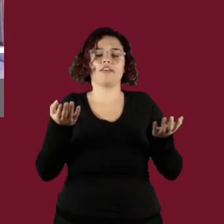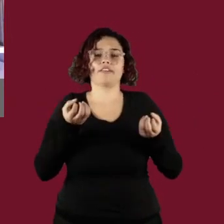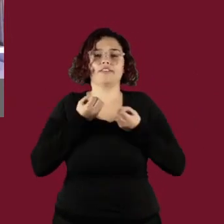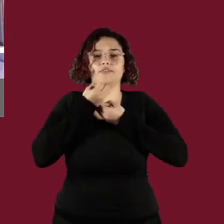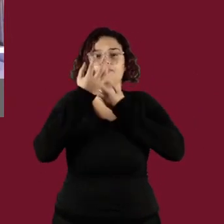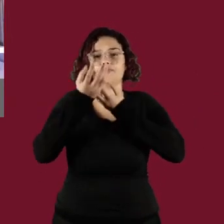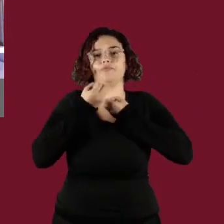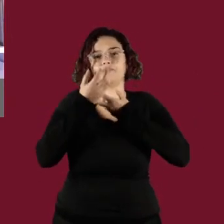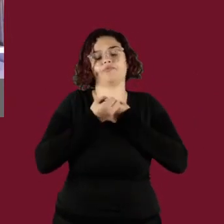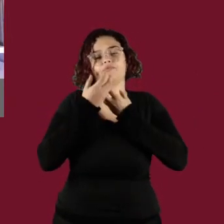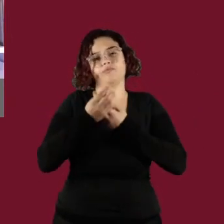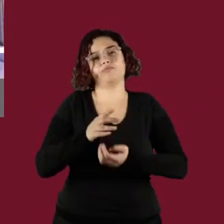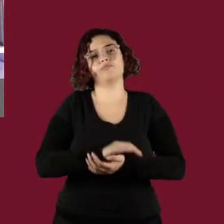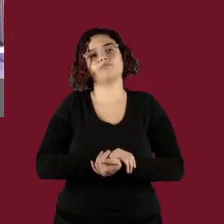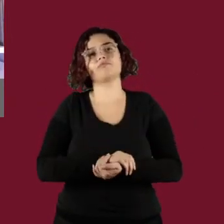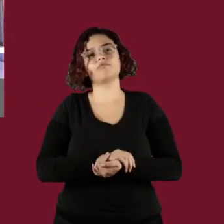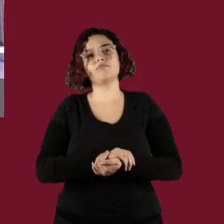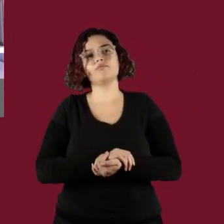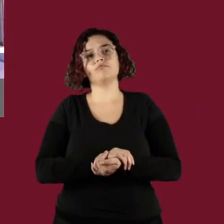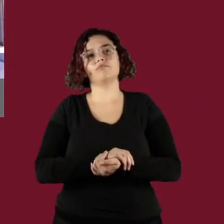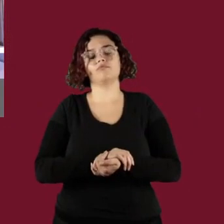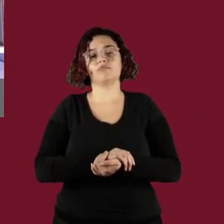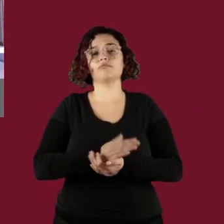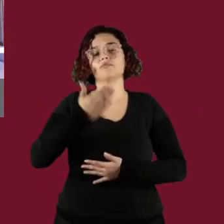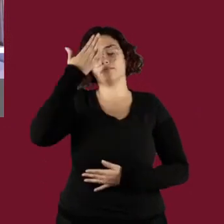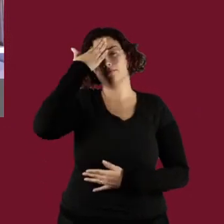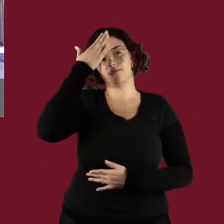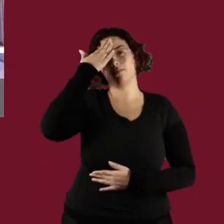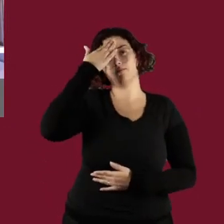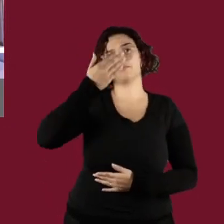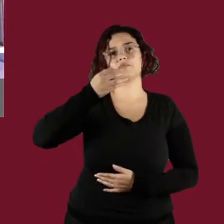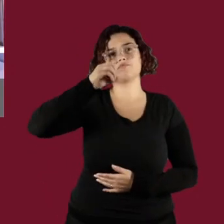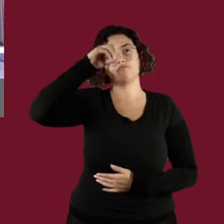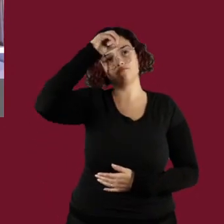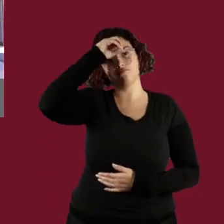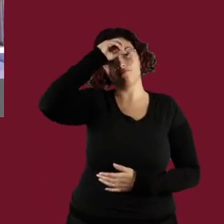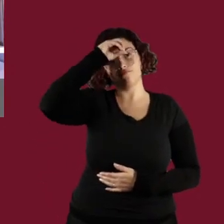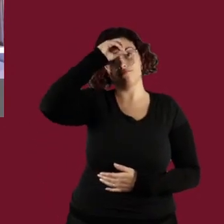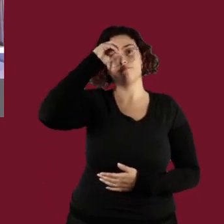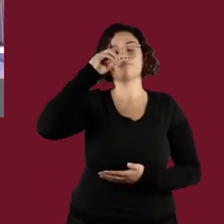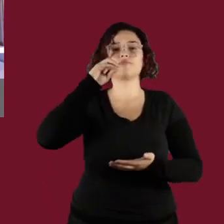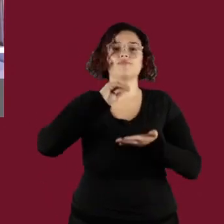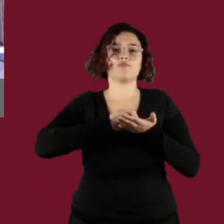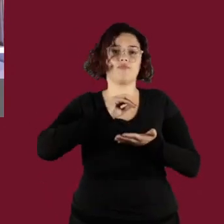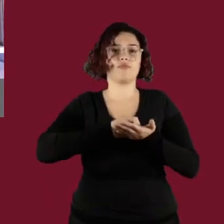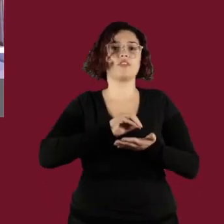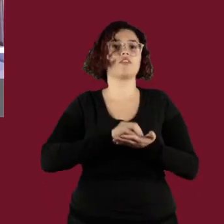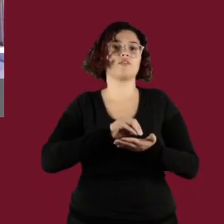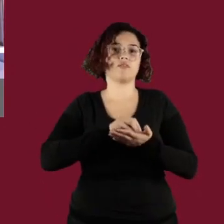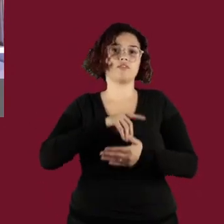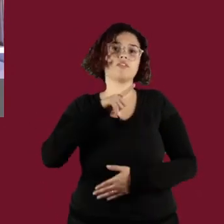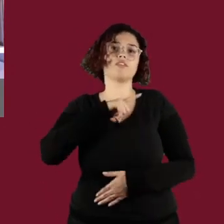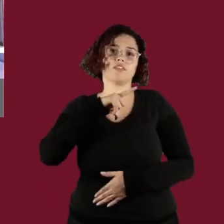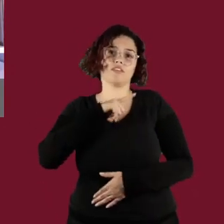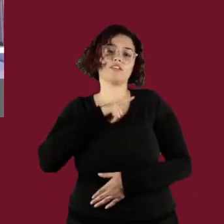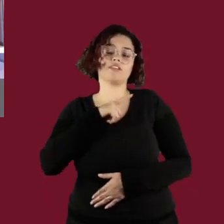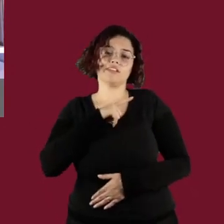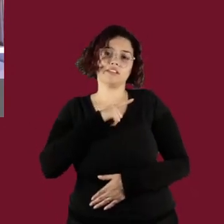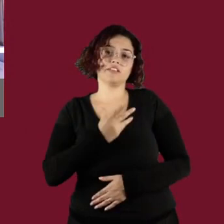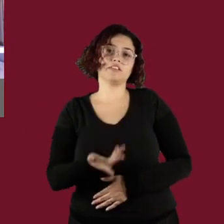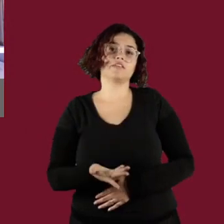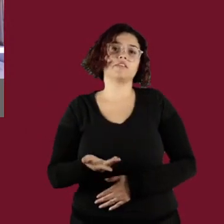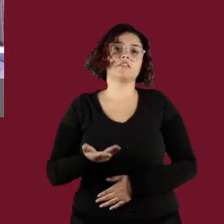Hoje, infelizmente, a desinformação está a tomar também o seu lugar, mas nós já